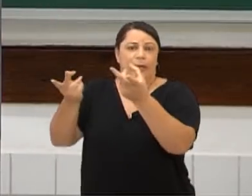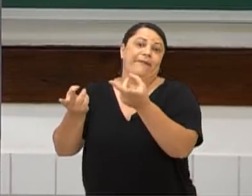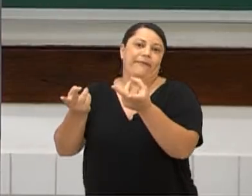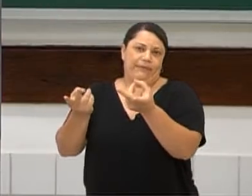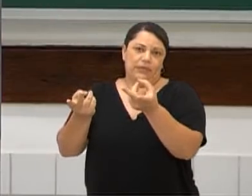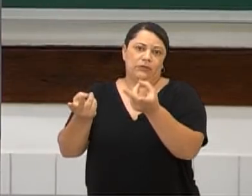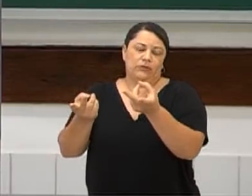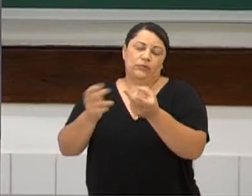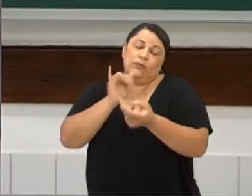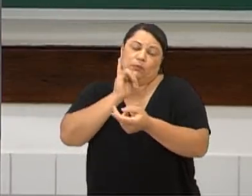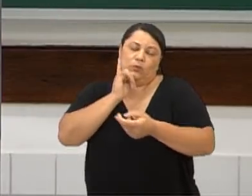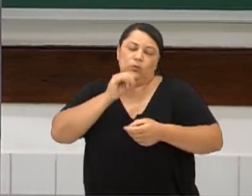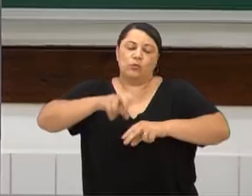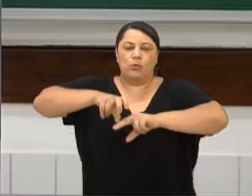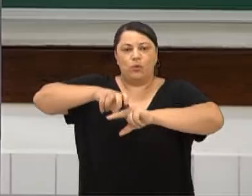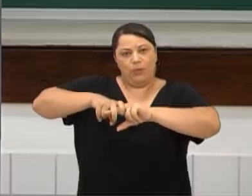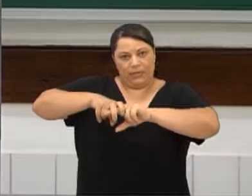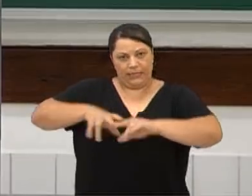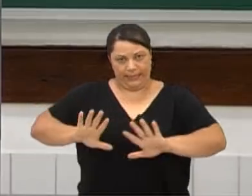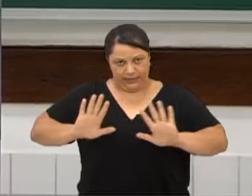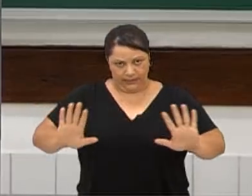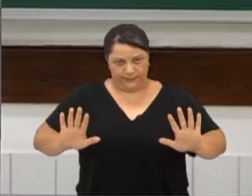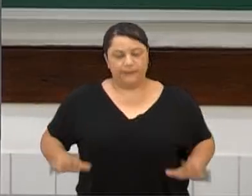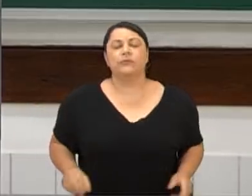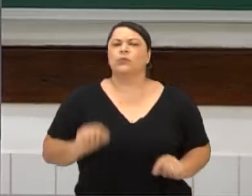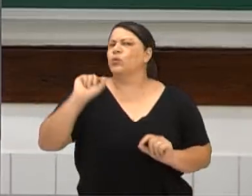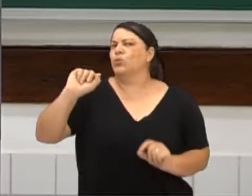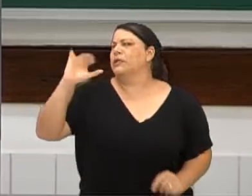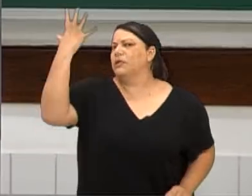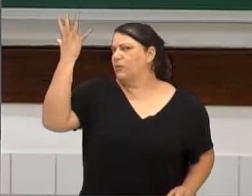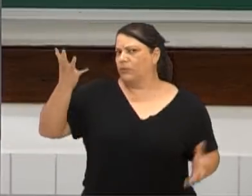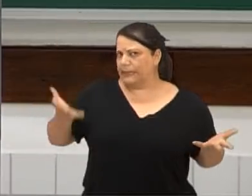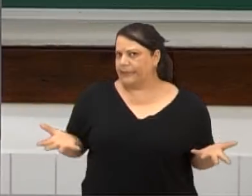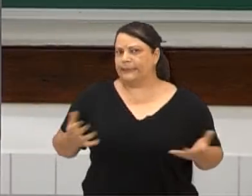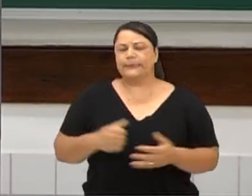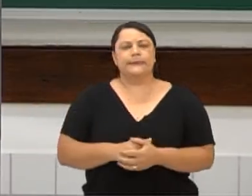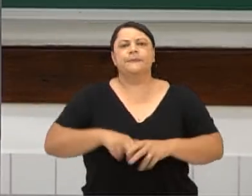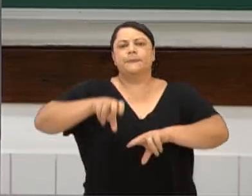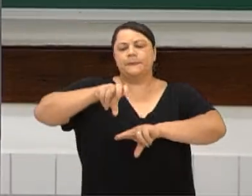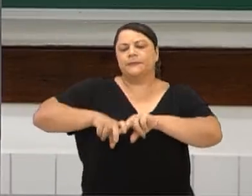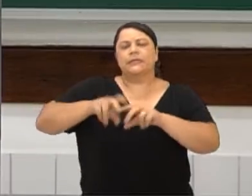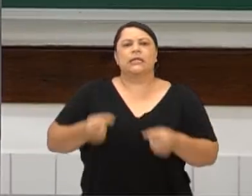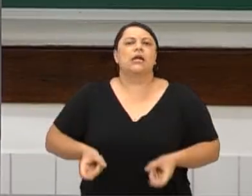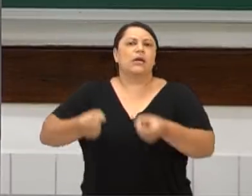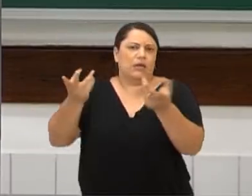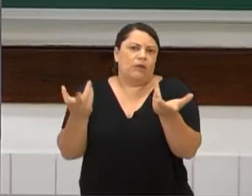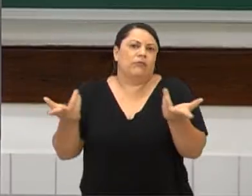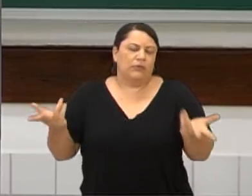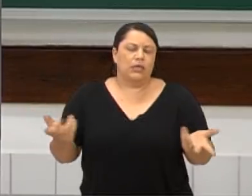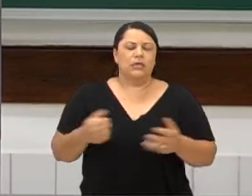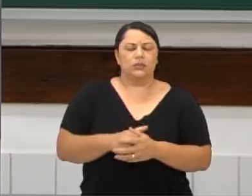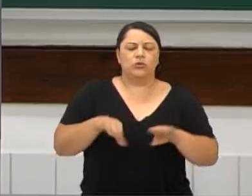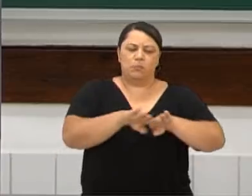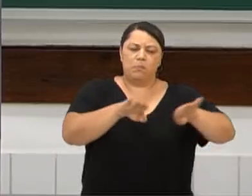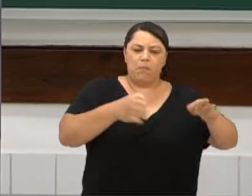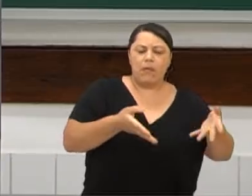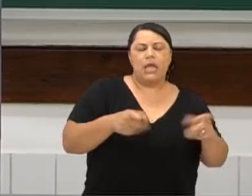uma cadeira, ok? O que acontece? Então, uma empresa que vende cadeiras e talvez vende mesas